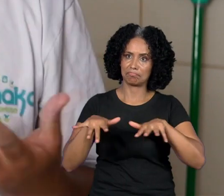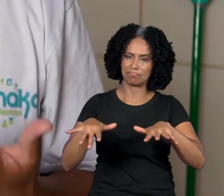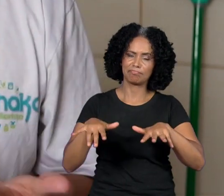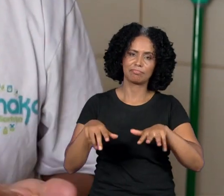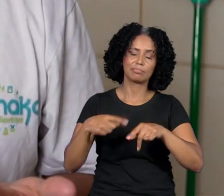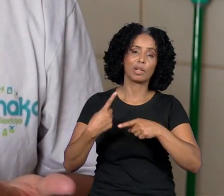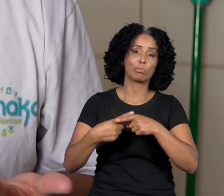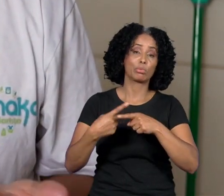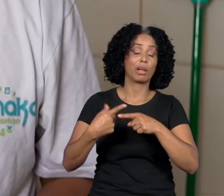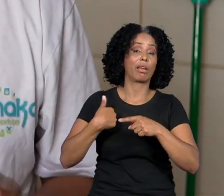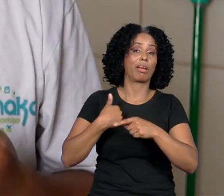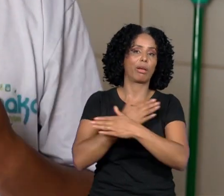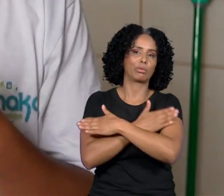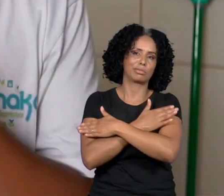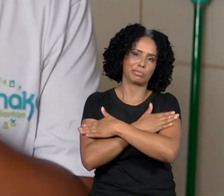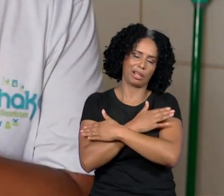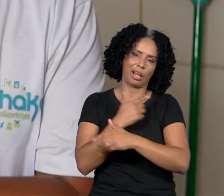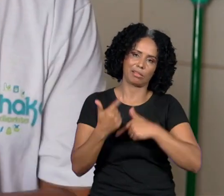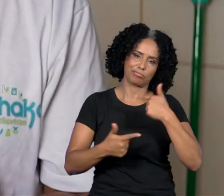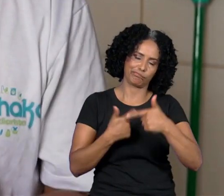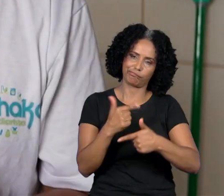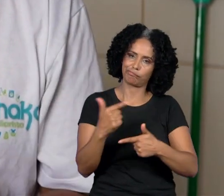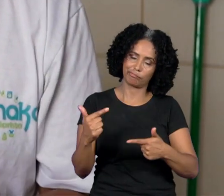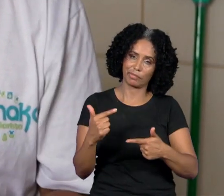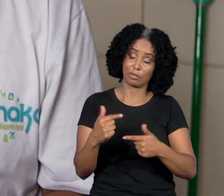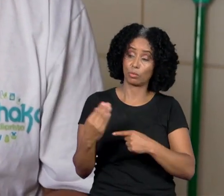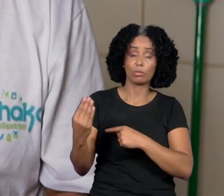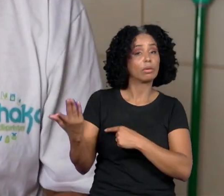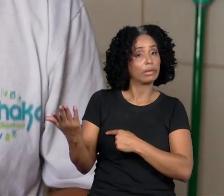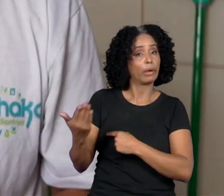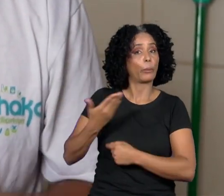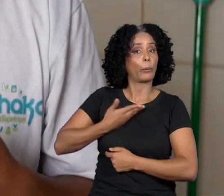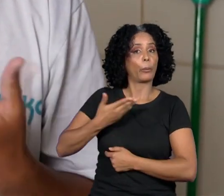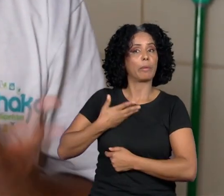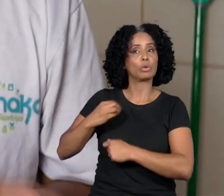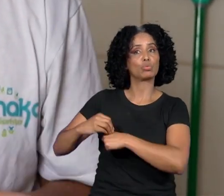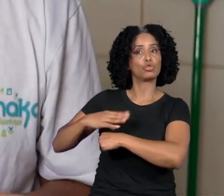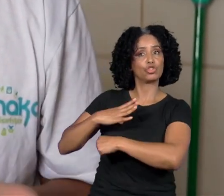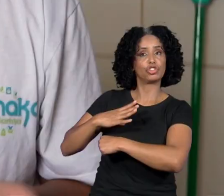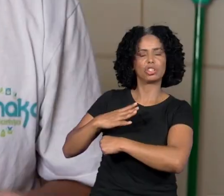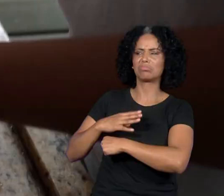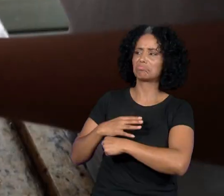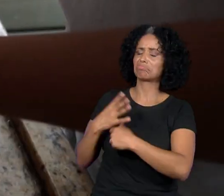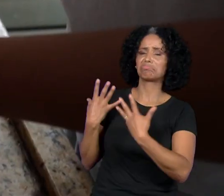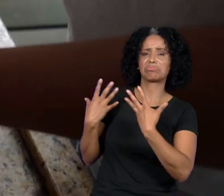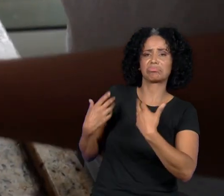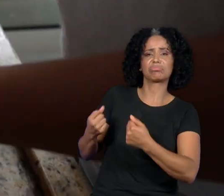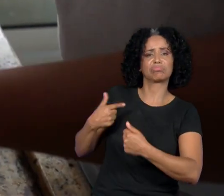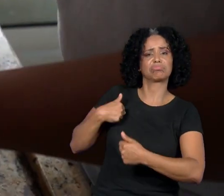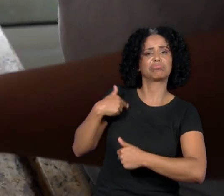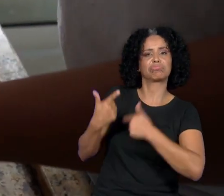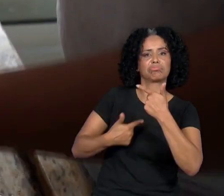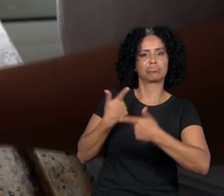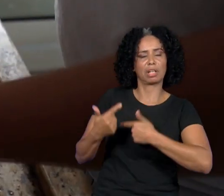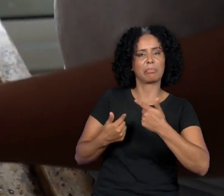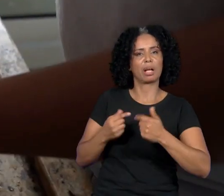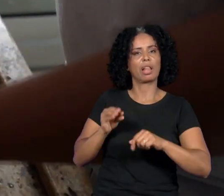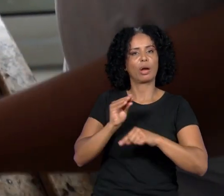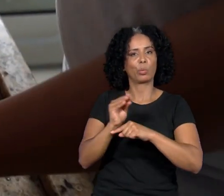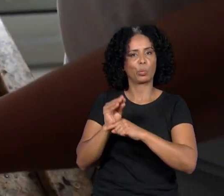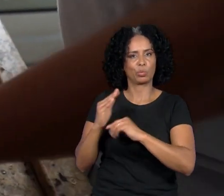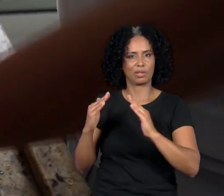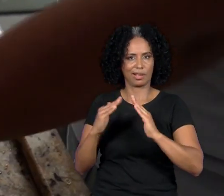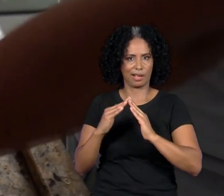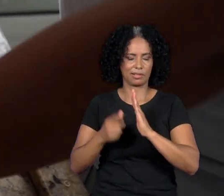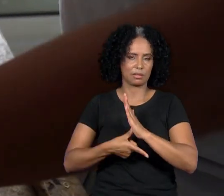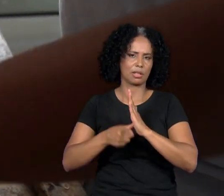uma sugestão de um amigo meu, acabei entrando nessa área. Acabei gostando, trabalhava com